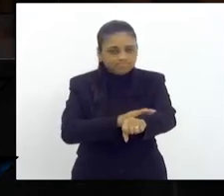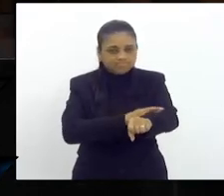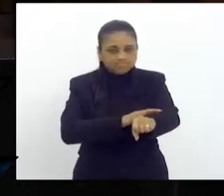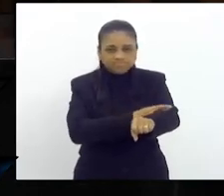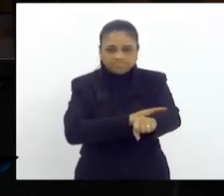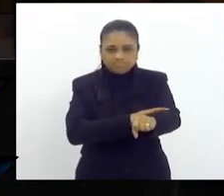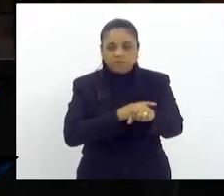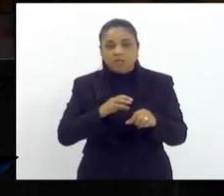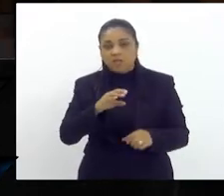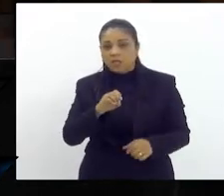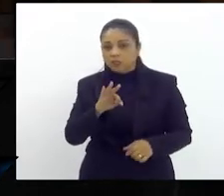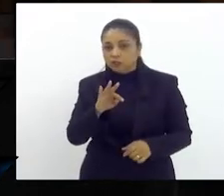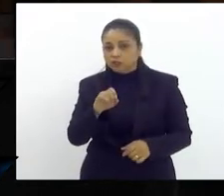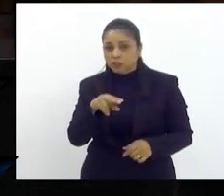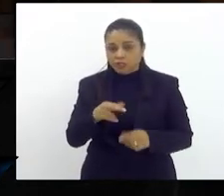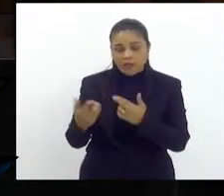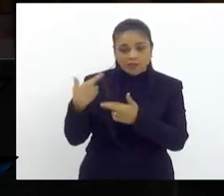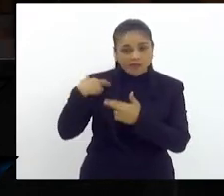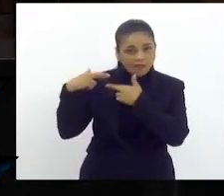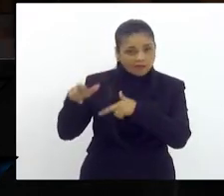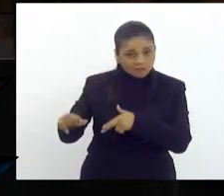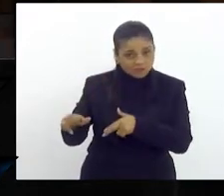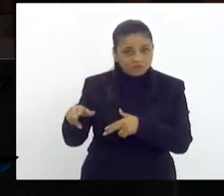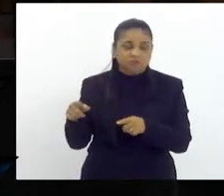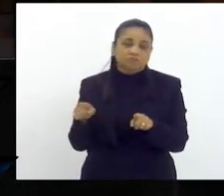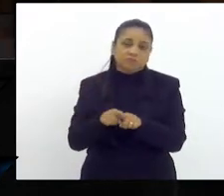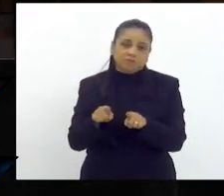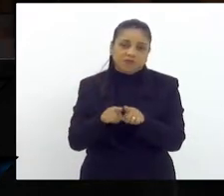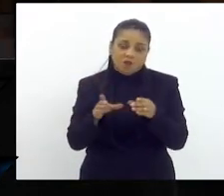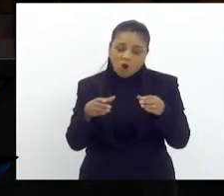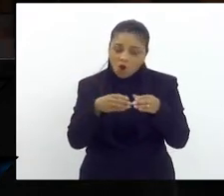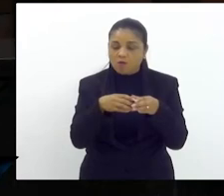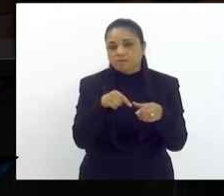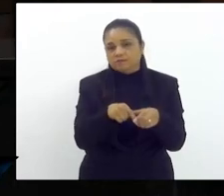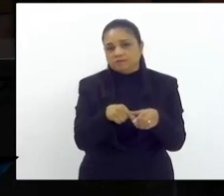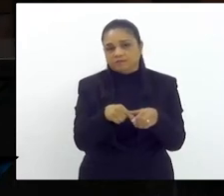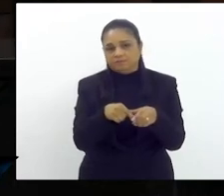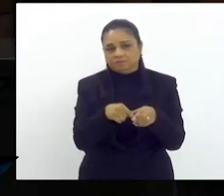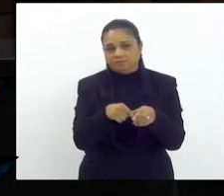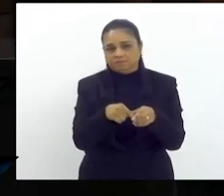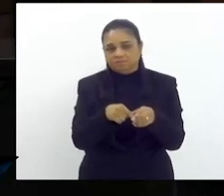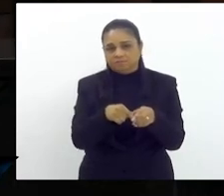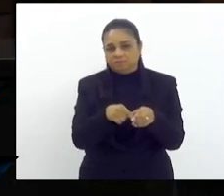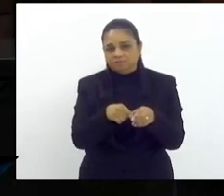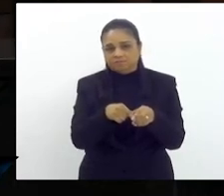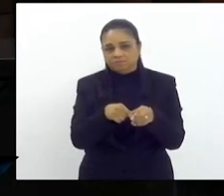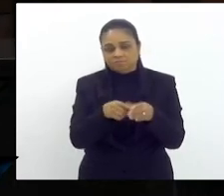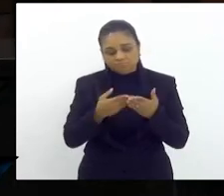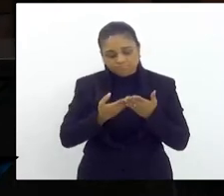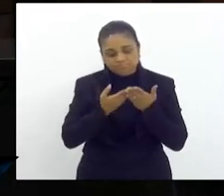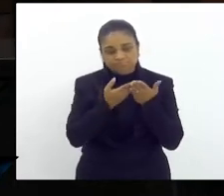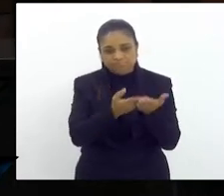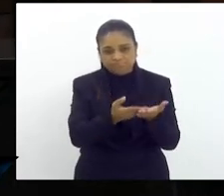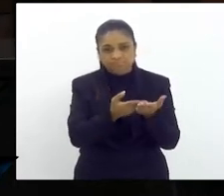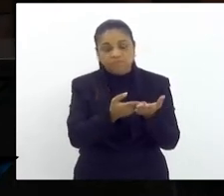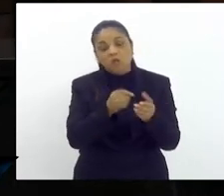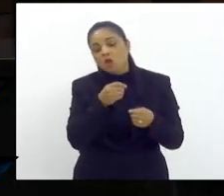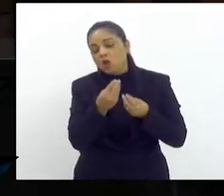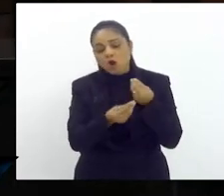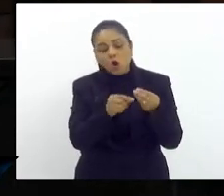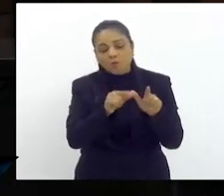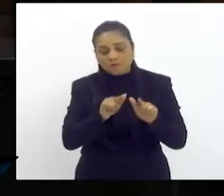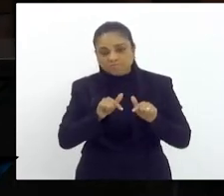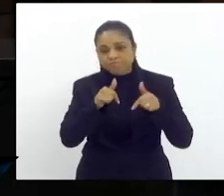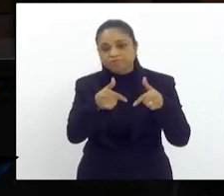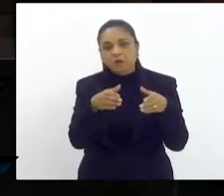coretnia e religião Vamos ver como vai se importar essa comissão E como